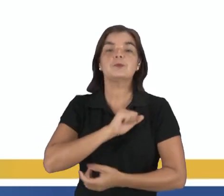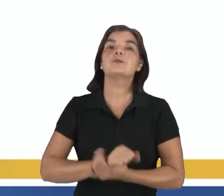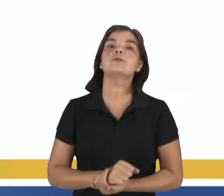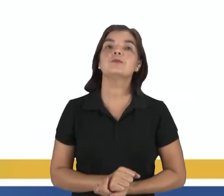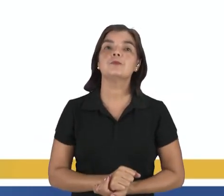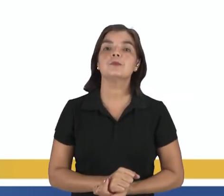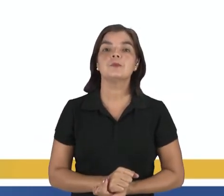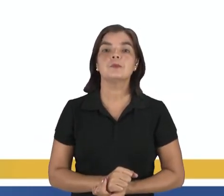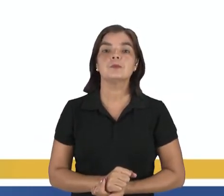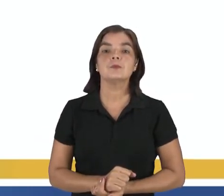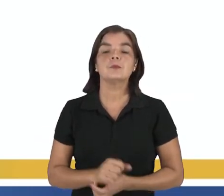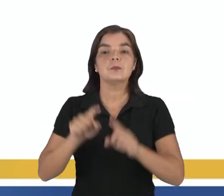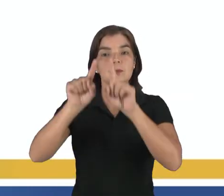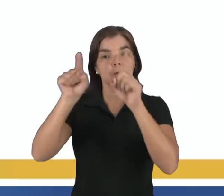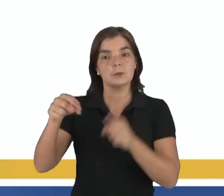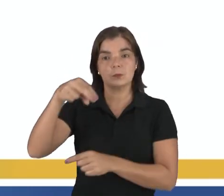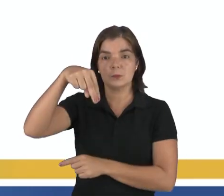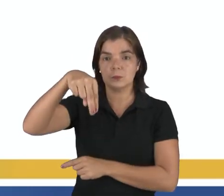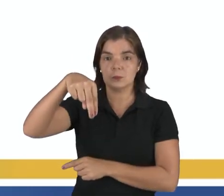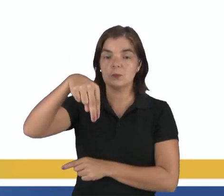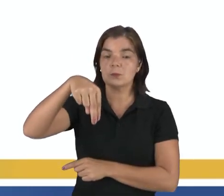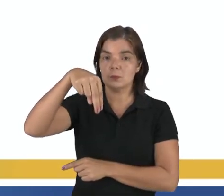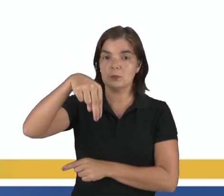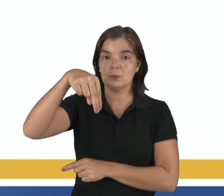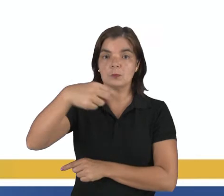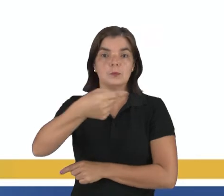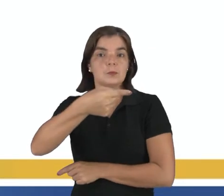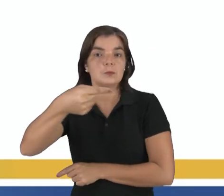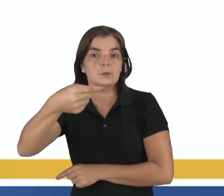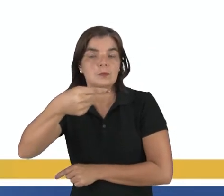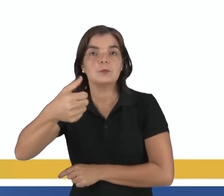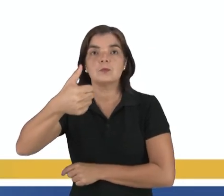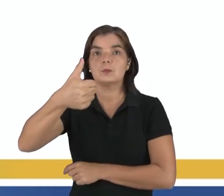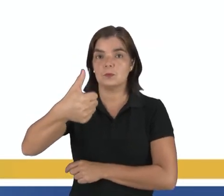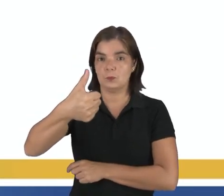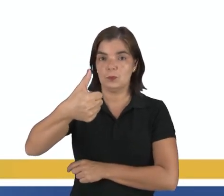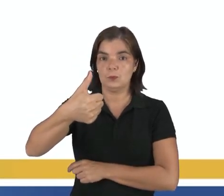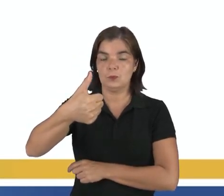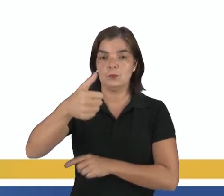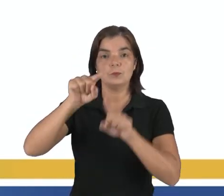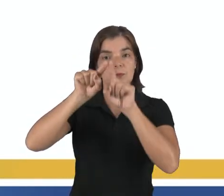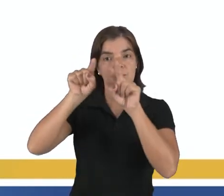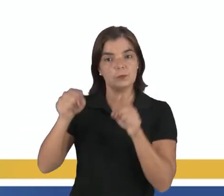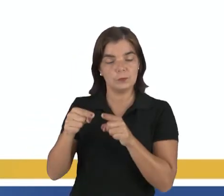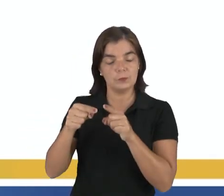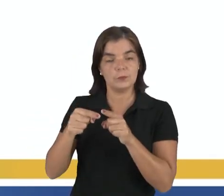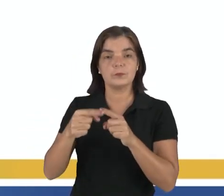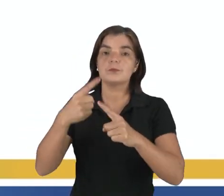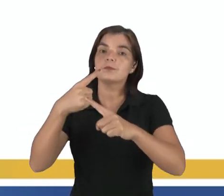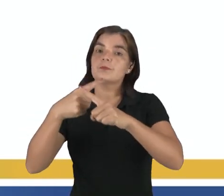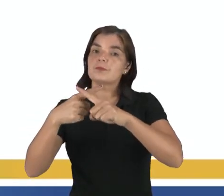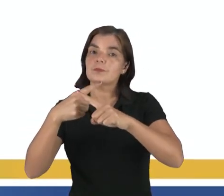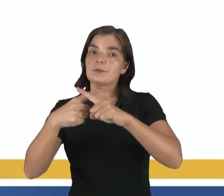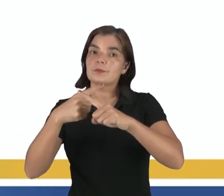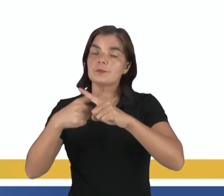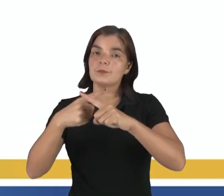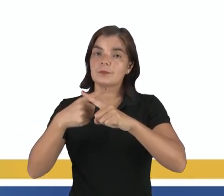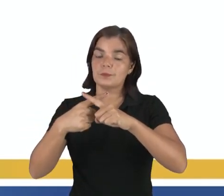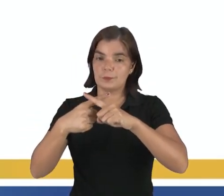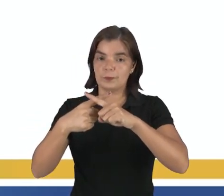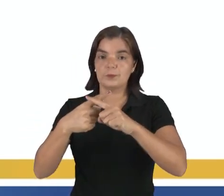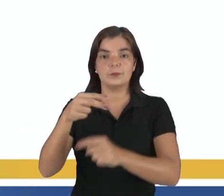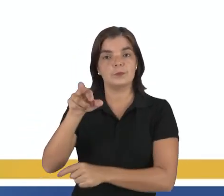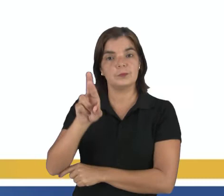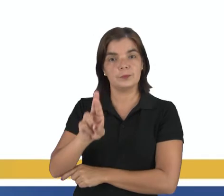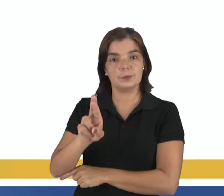fórmula, mais o N, que é o número de elementos, menos o 1. E aí nós temos tudo